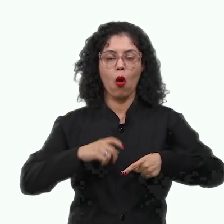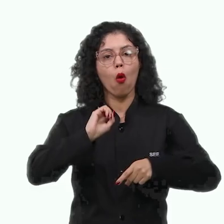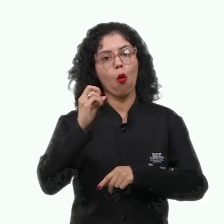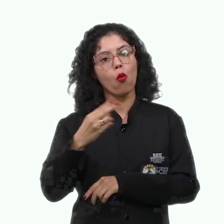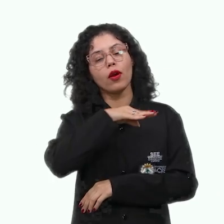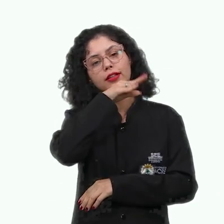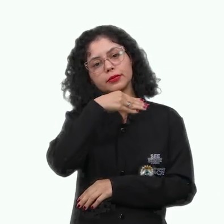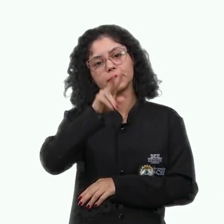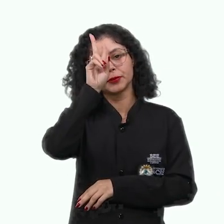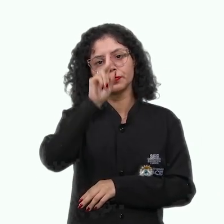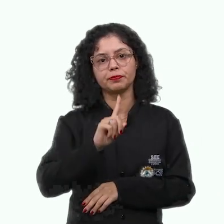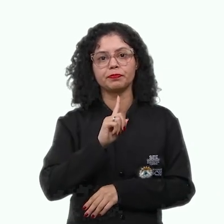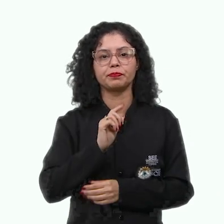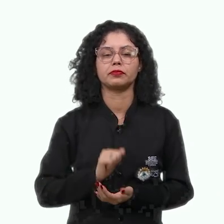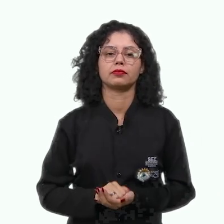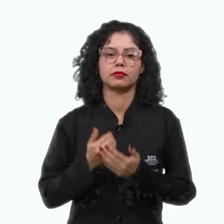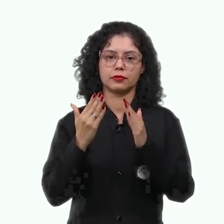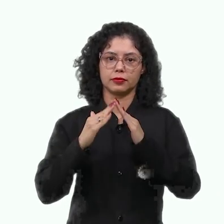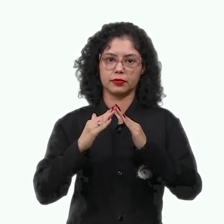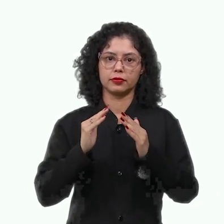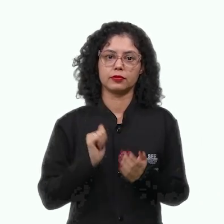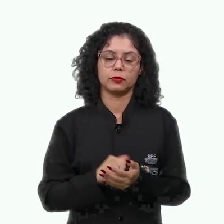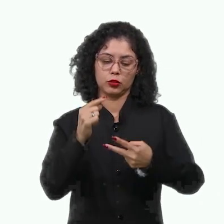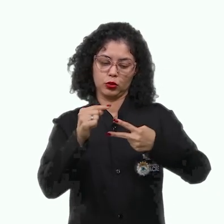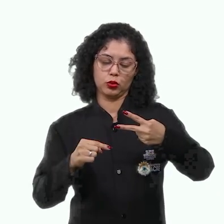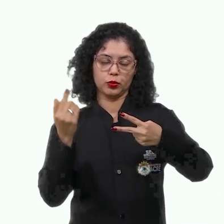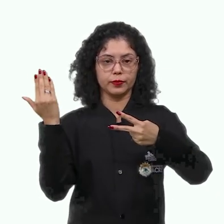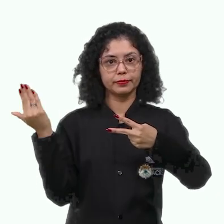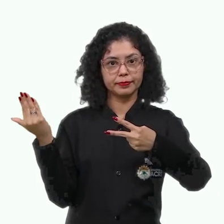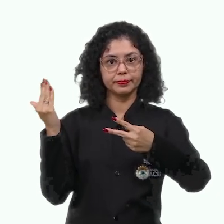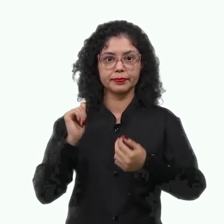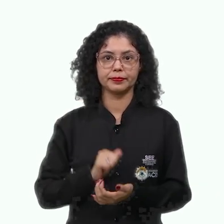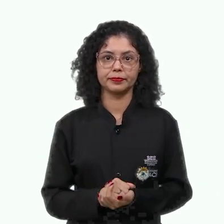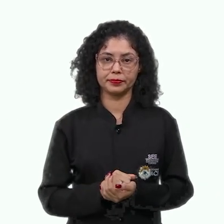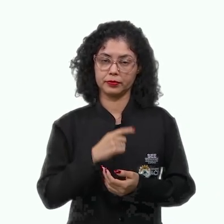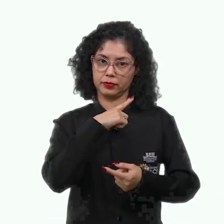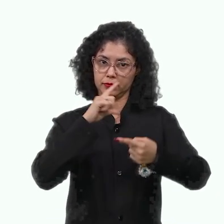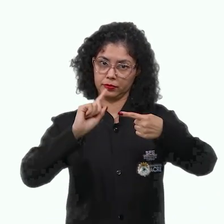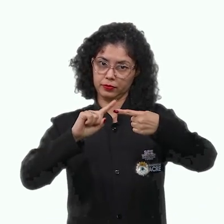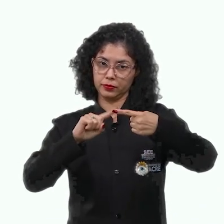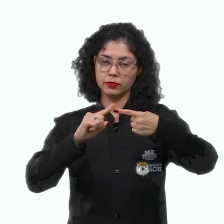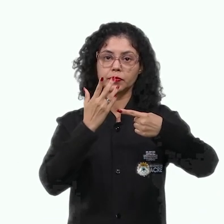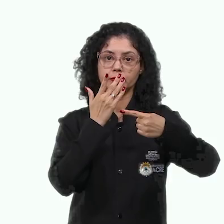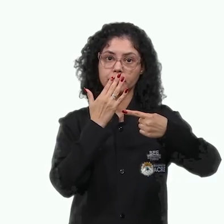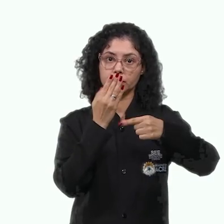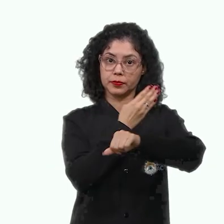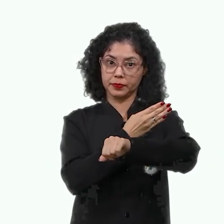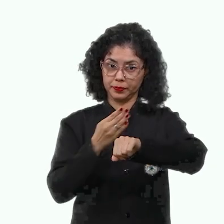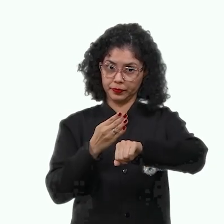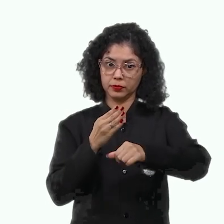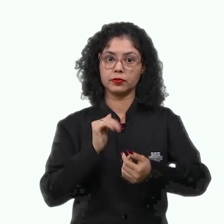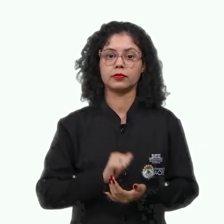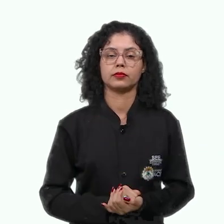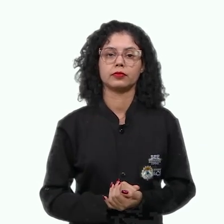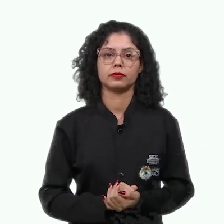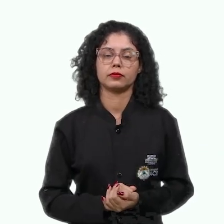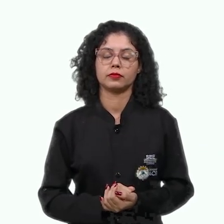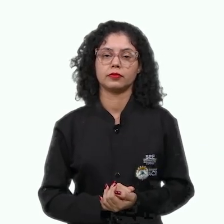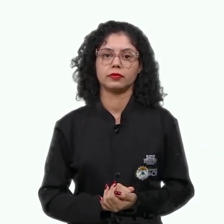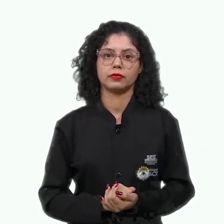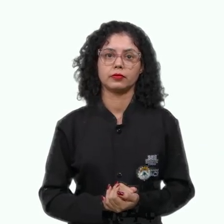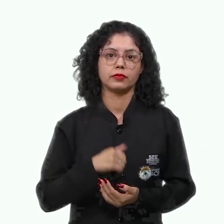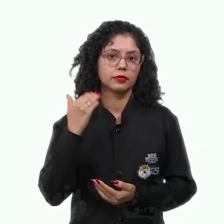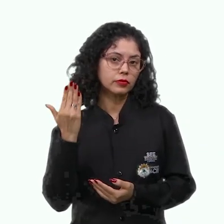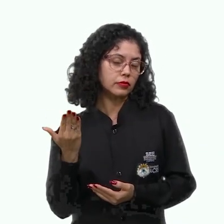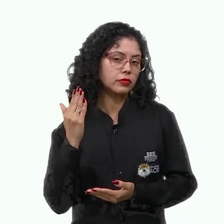domésticos. Olha só essa imagem. Aqui temos dois fungos. Temos aqui da coloração esbranquiçada, tá vendo?